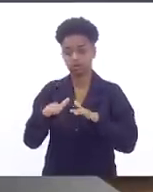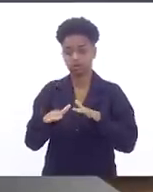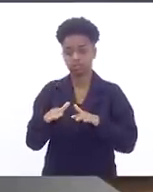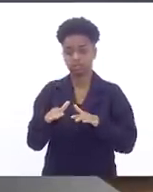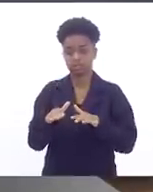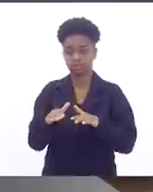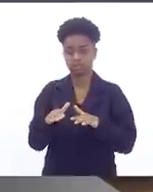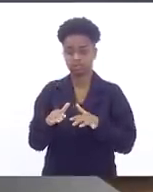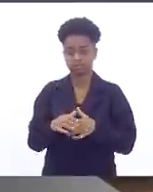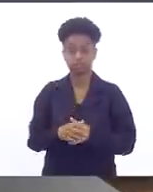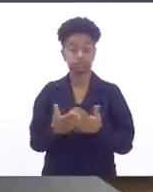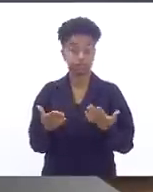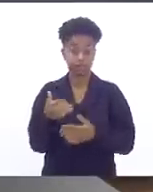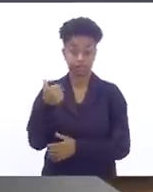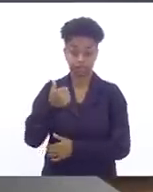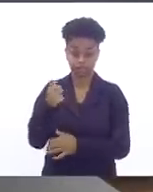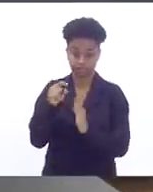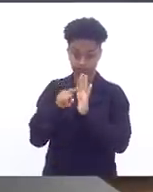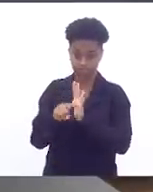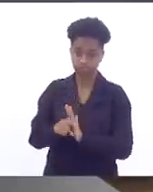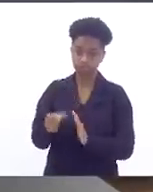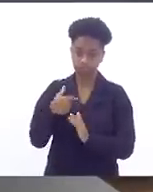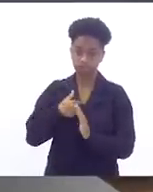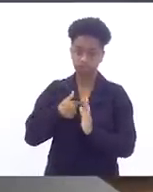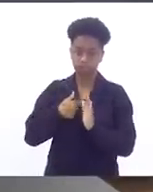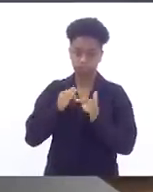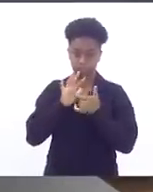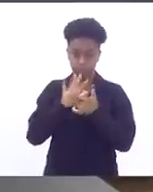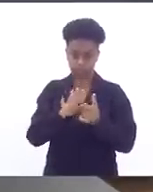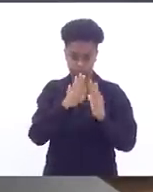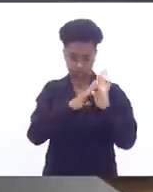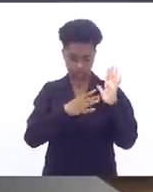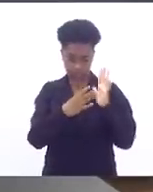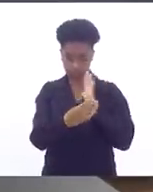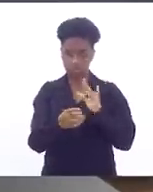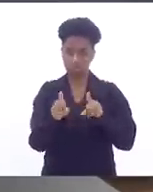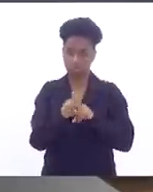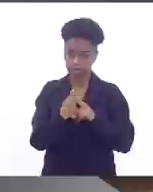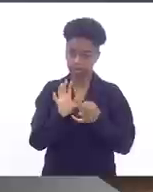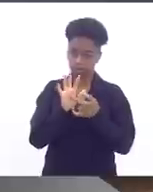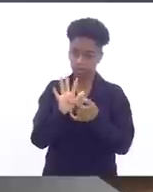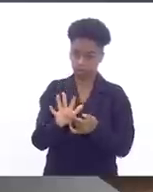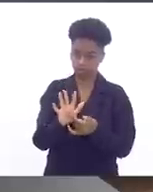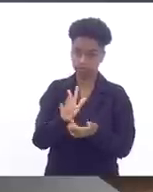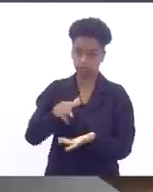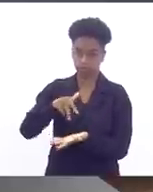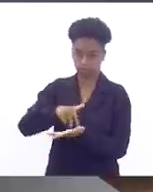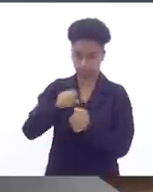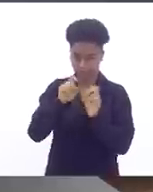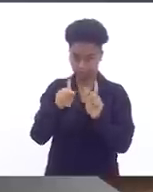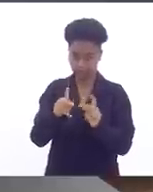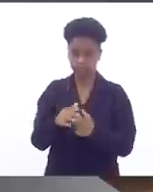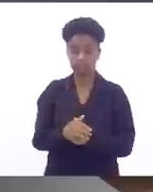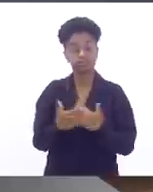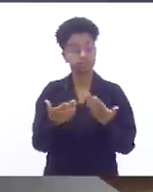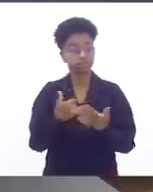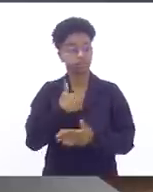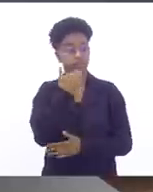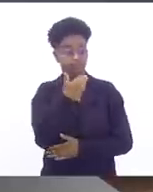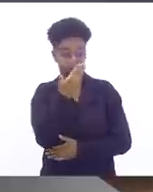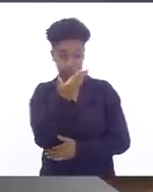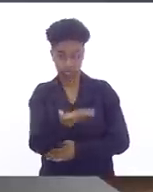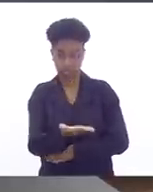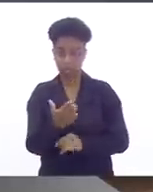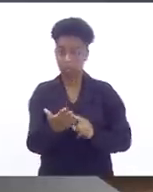a pergunta eu vou abrir o plano sim eu vou dar uma posição a senhora tá bom então eu queria pedir ao Senhor que